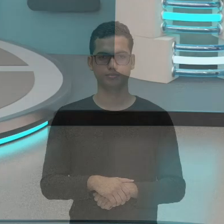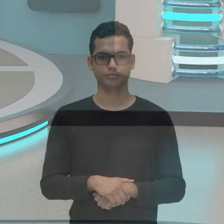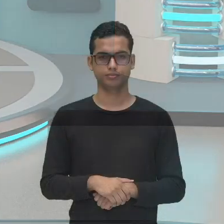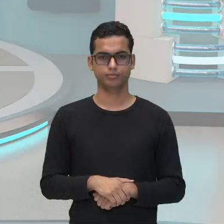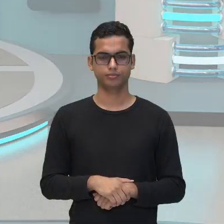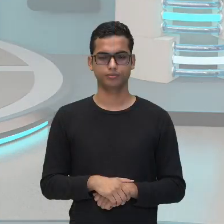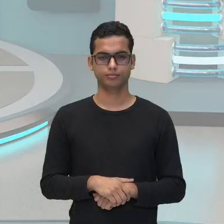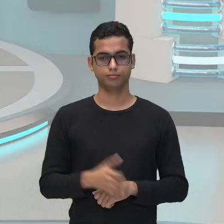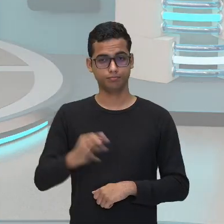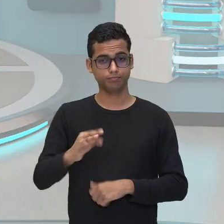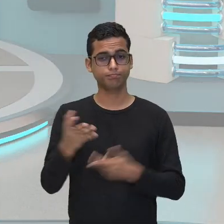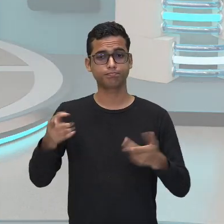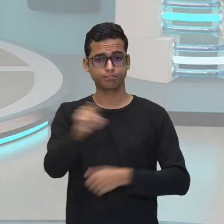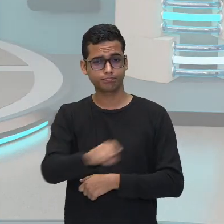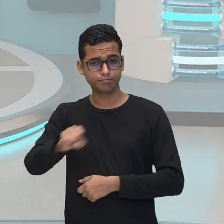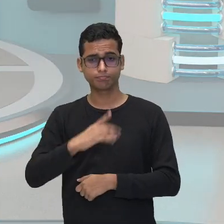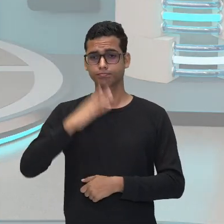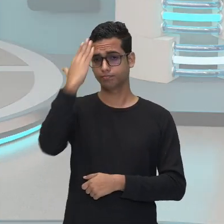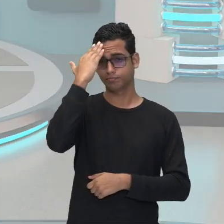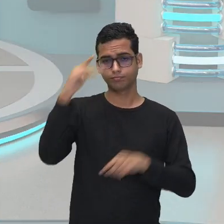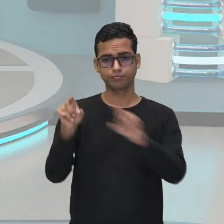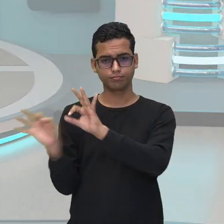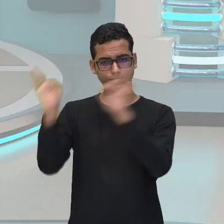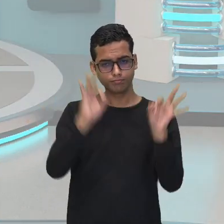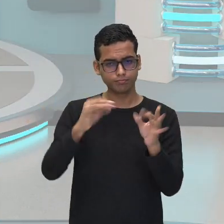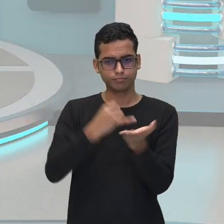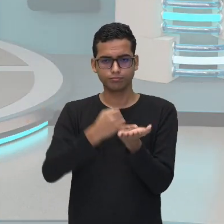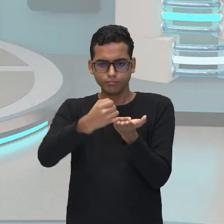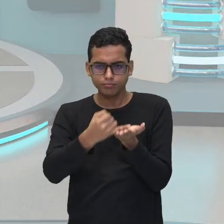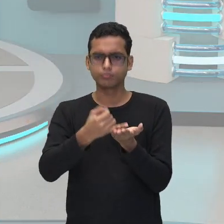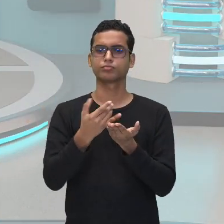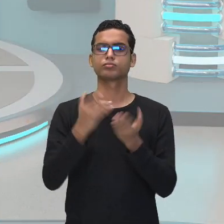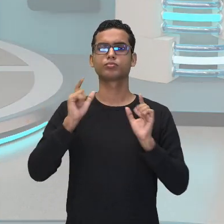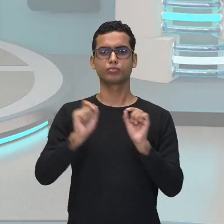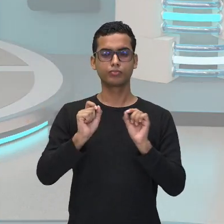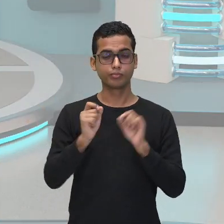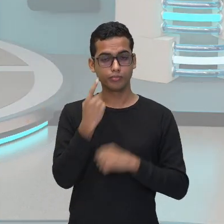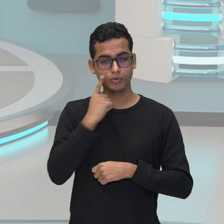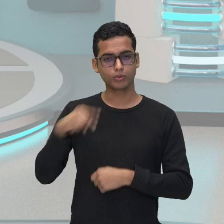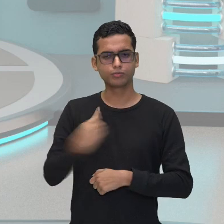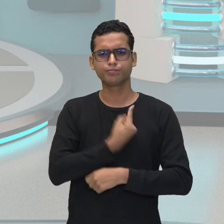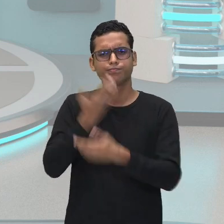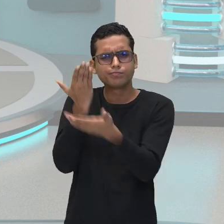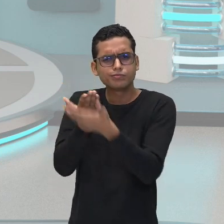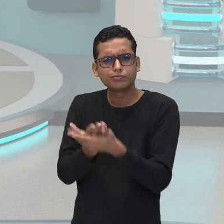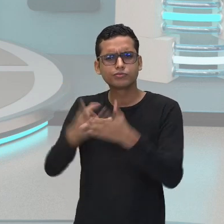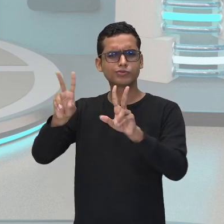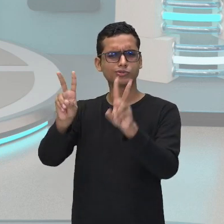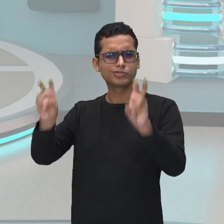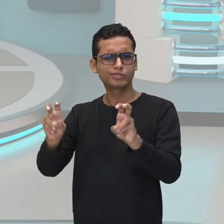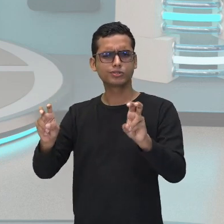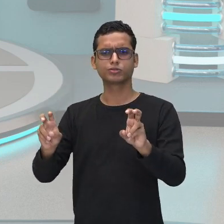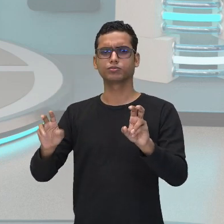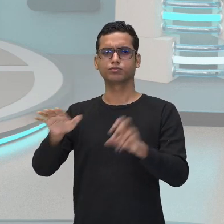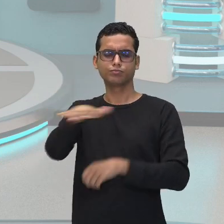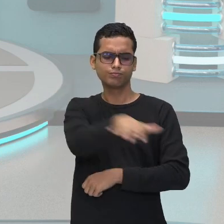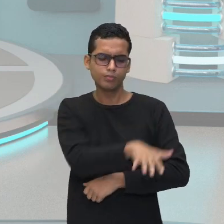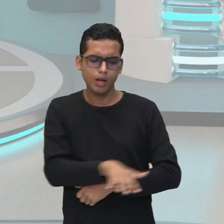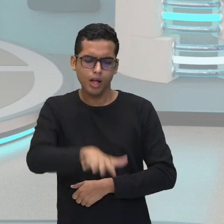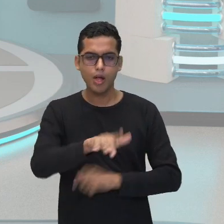Muito bem, então como vocês viram aí na nossa introdução, nós iremos abordar assuntos relacionados